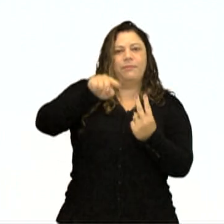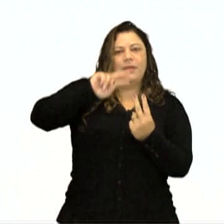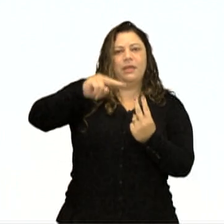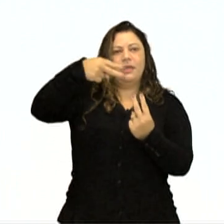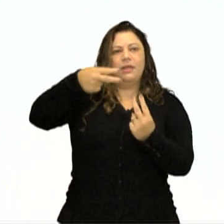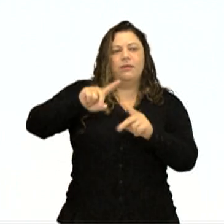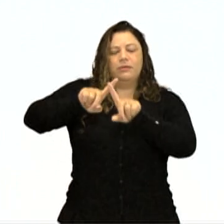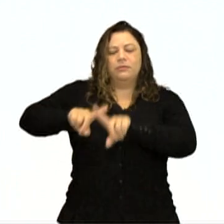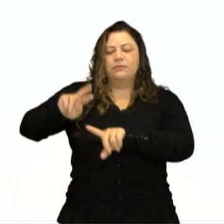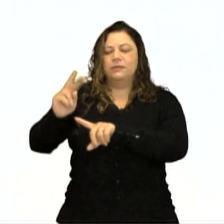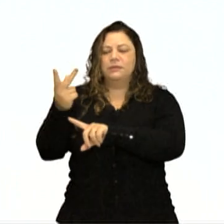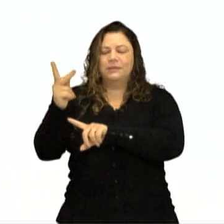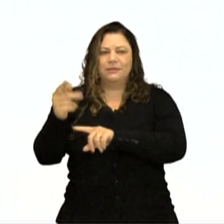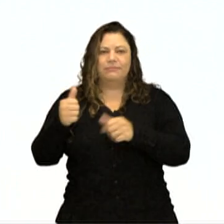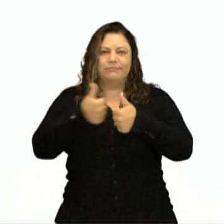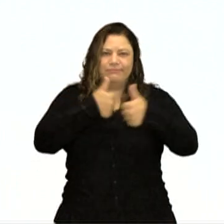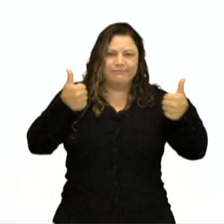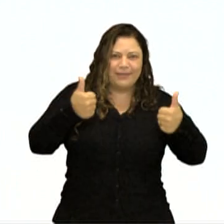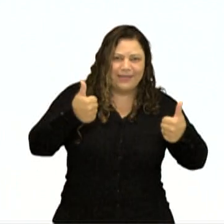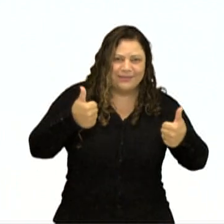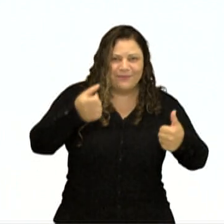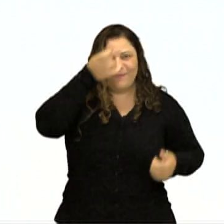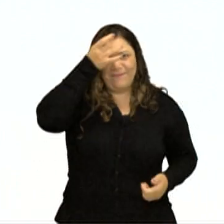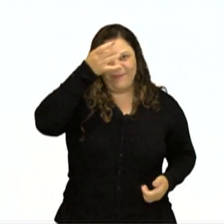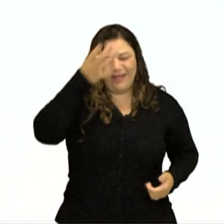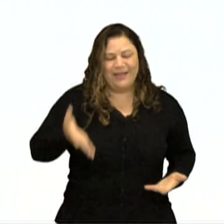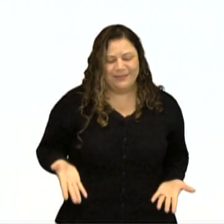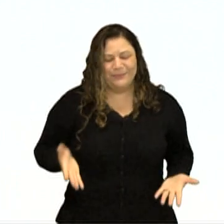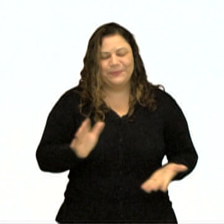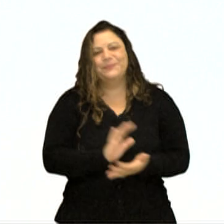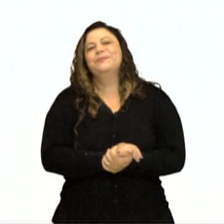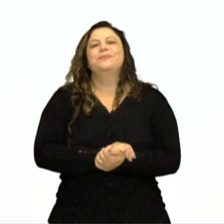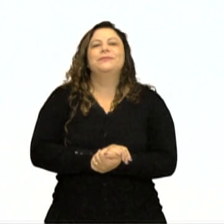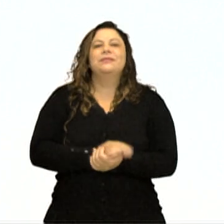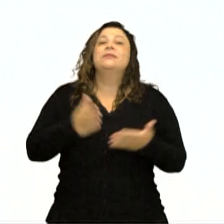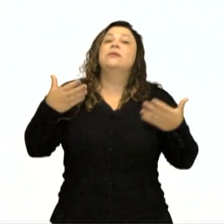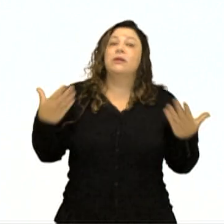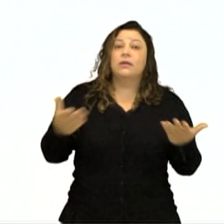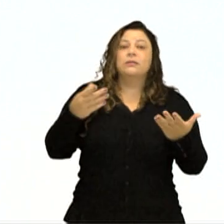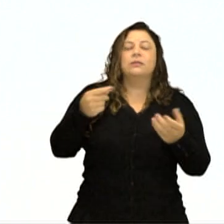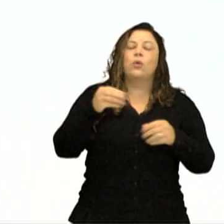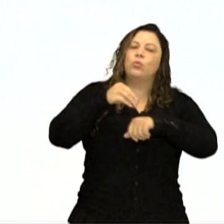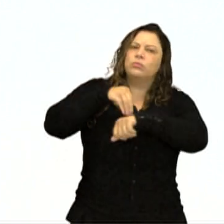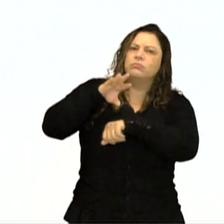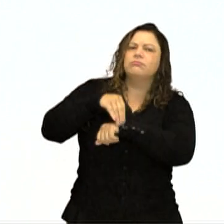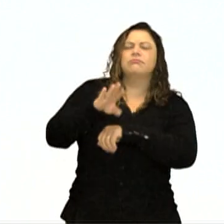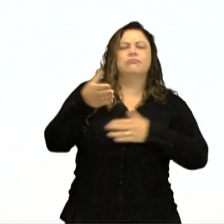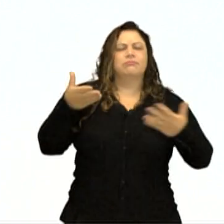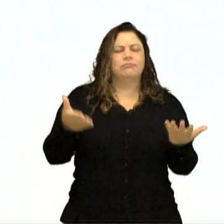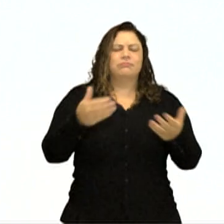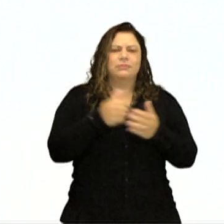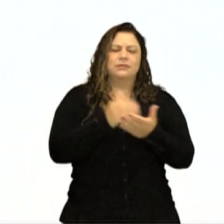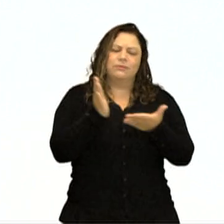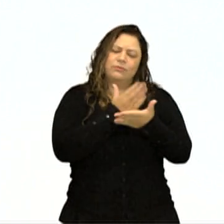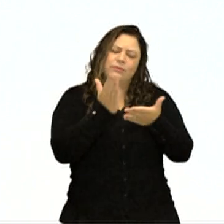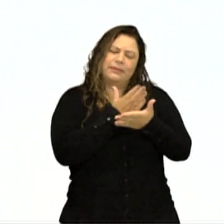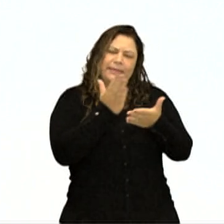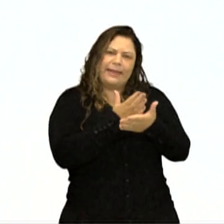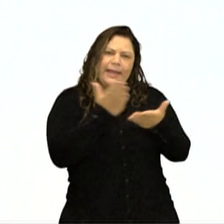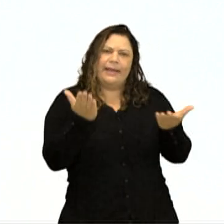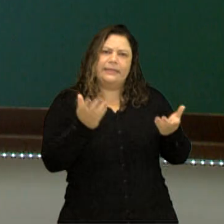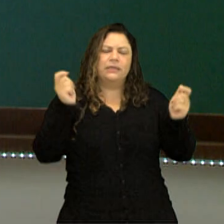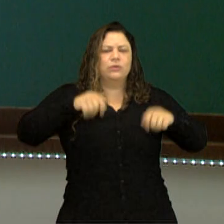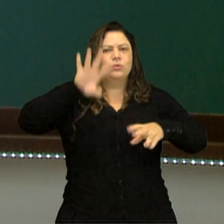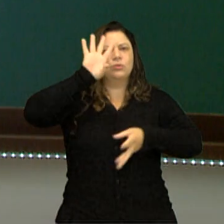quadrado vezes a altura. Tranquilo, gente? Fácil. Faça aquilo lá que eu sugeri para vocês na contracapa do caderno, já faça